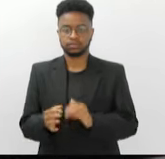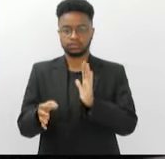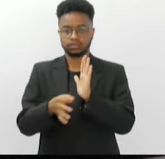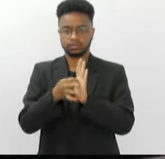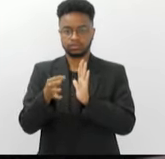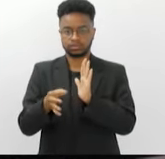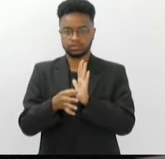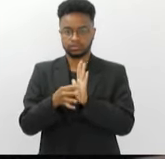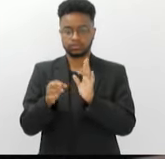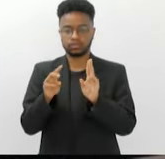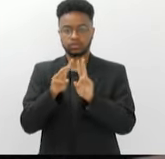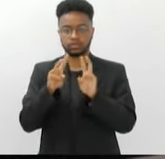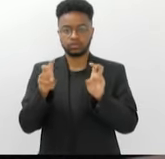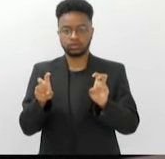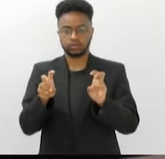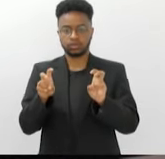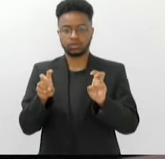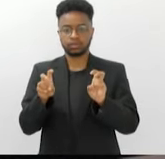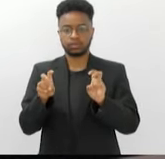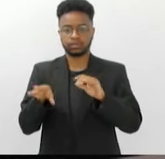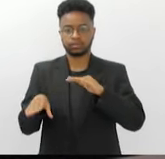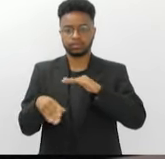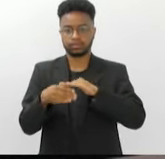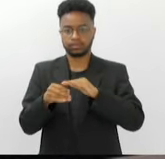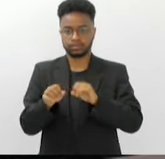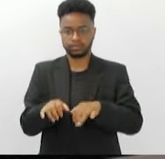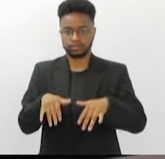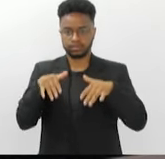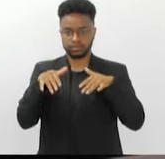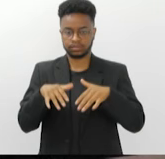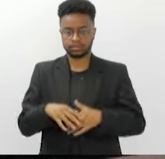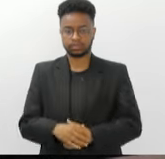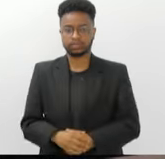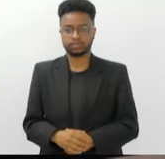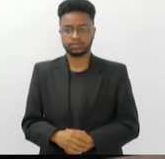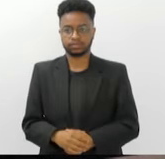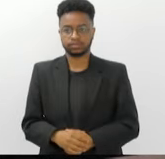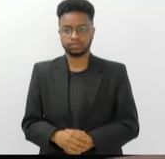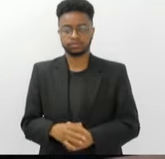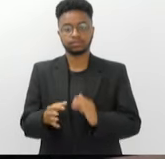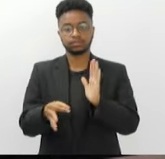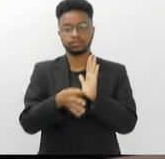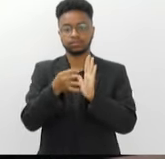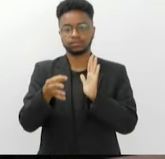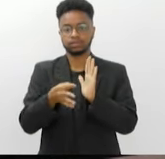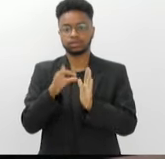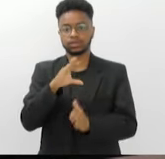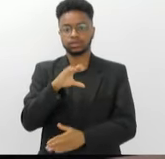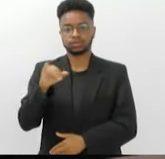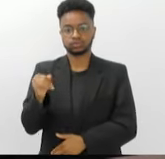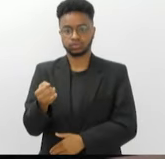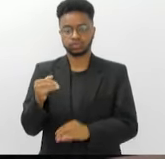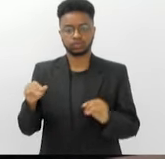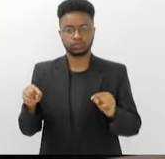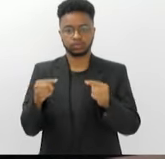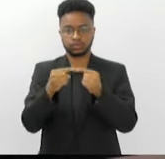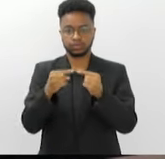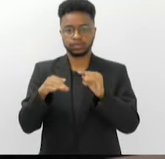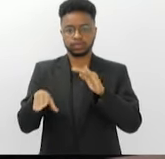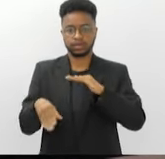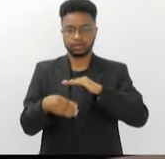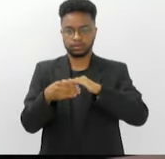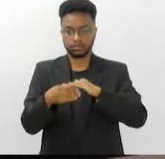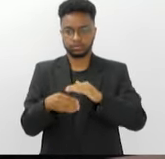Parecer é sobre as emendas de plenário. Parecer da CCJ é favorável às